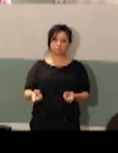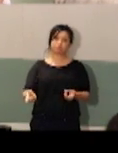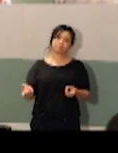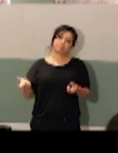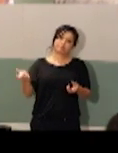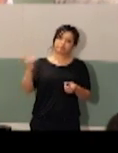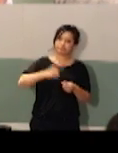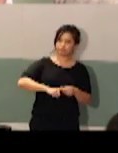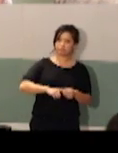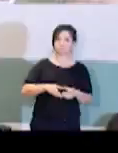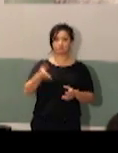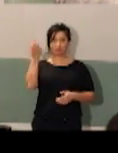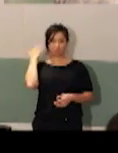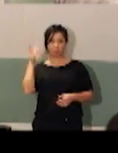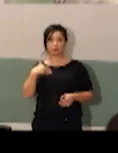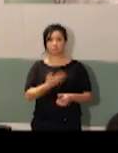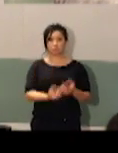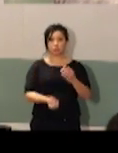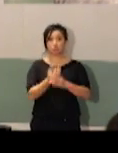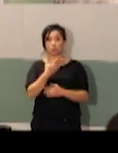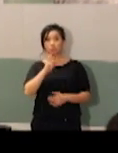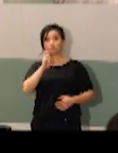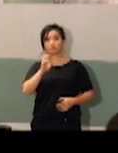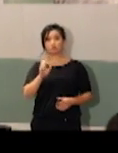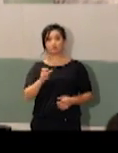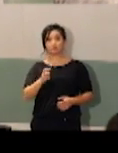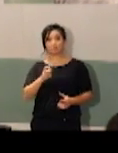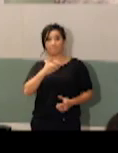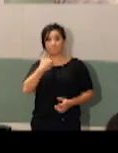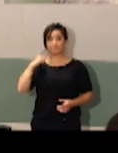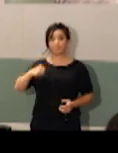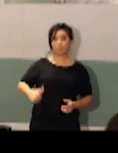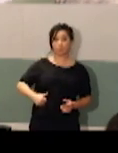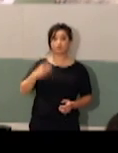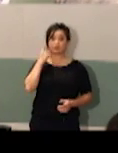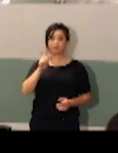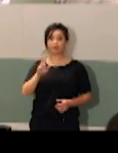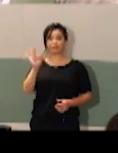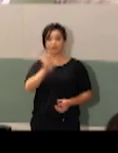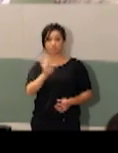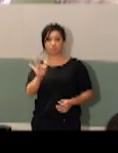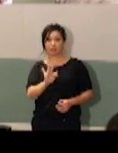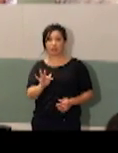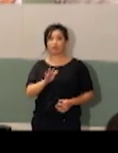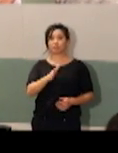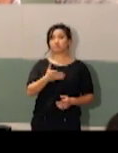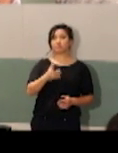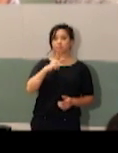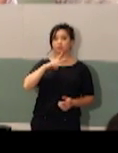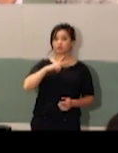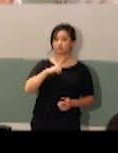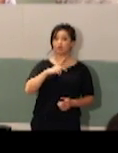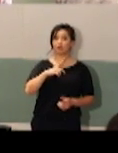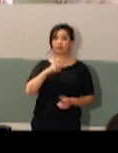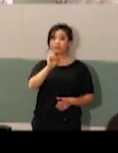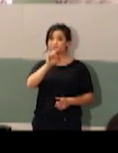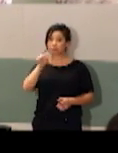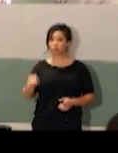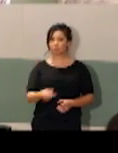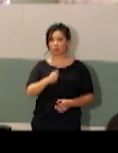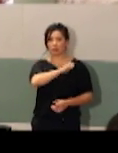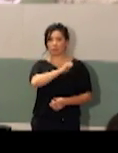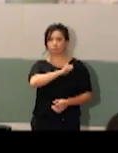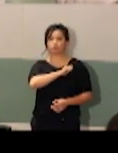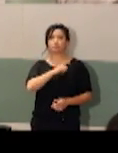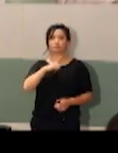mil alunos pobres estudavam nas escolas particulares e eram monitores nas escolas públicas. Esse projeto também